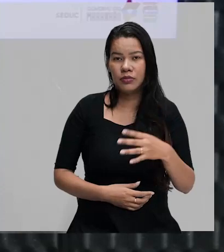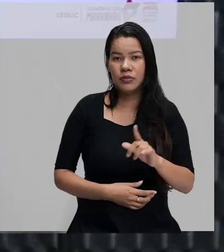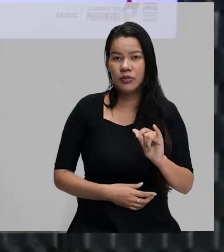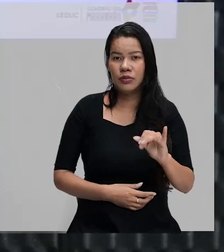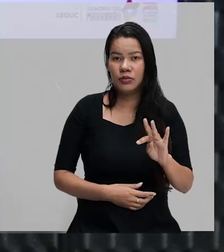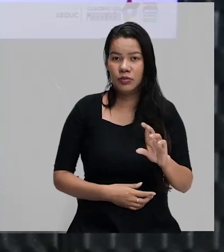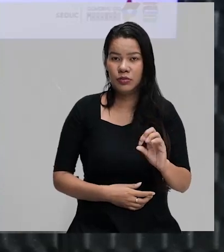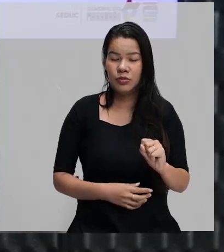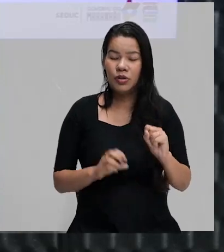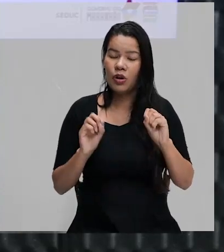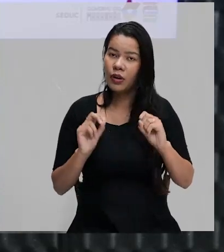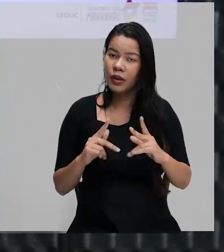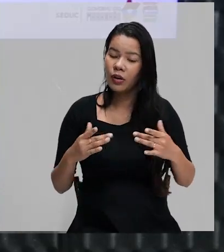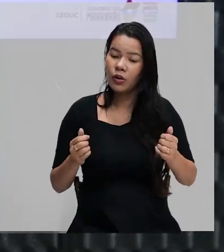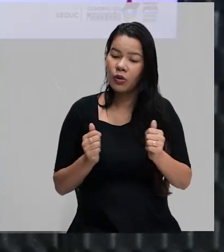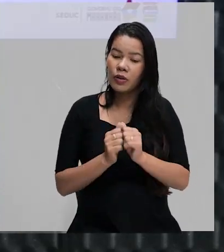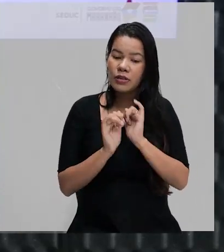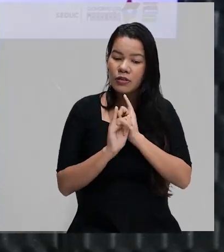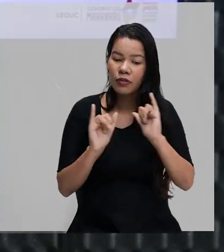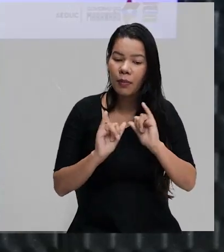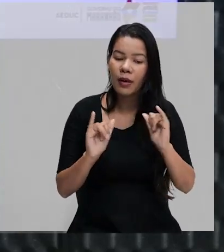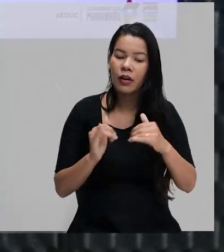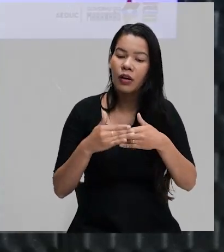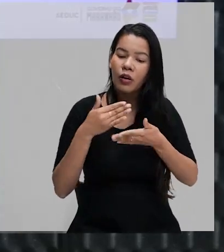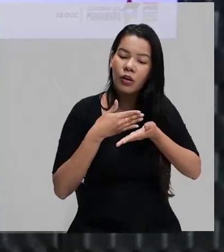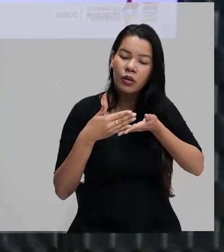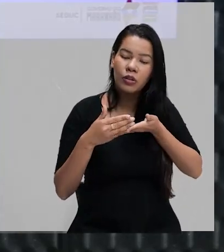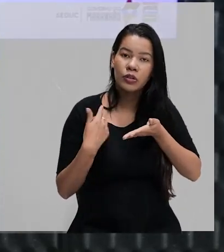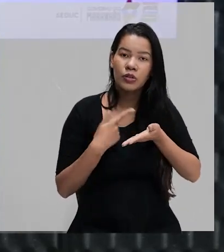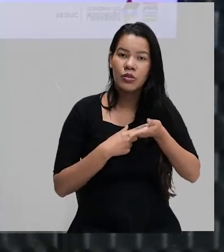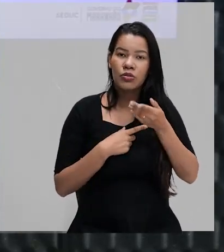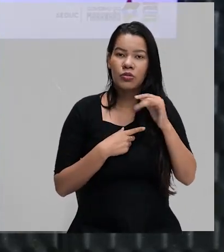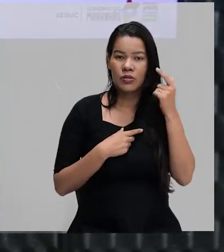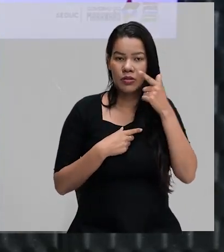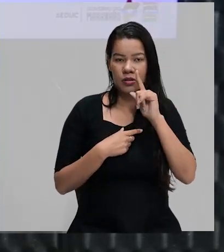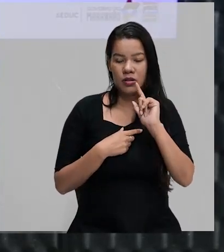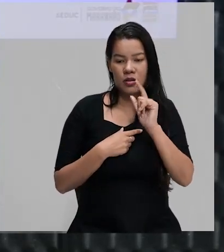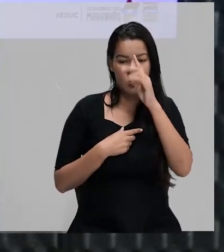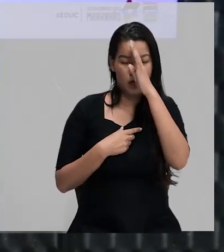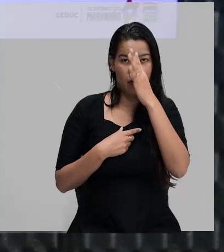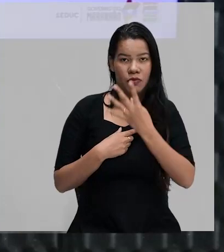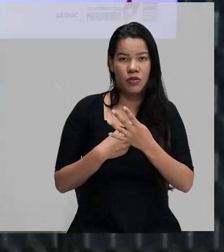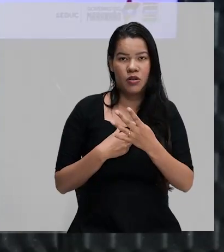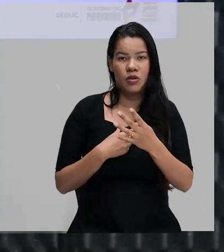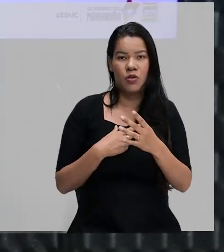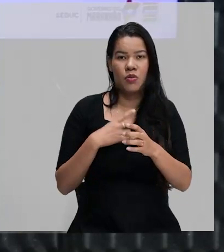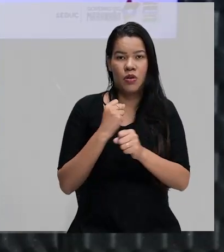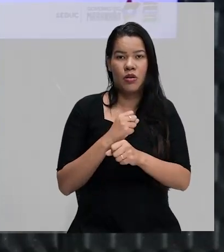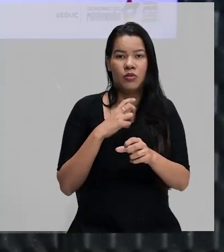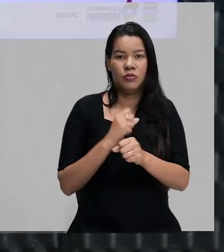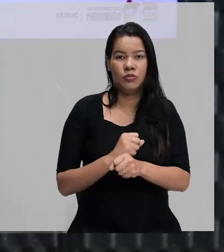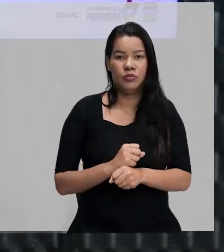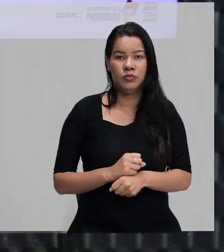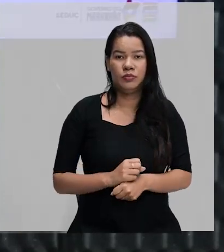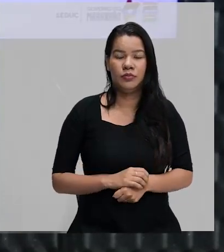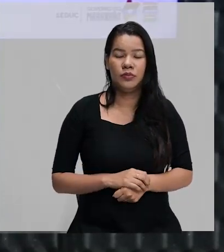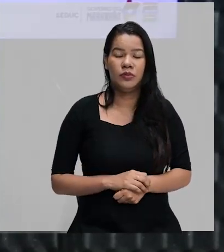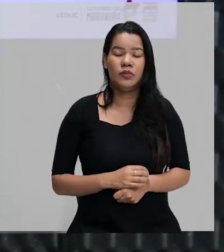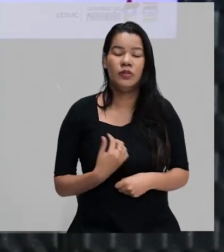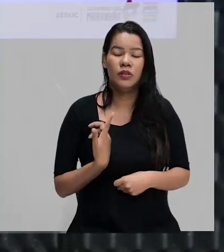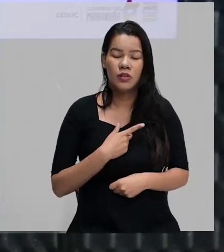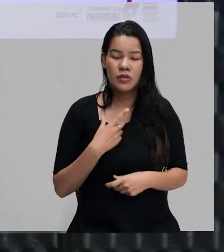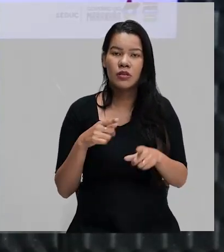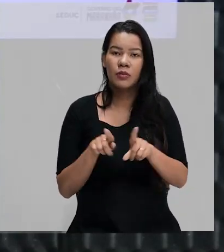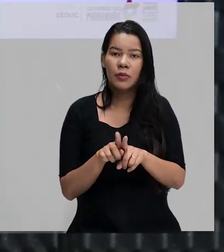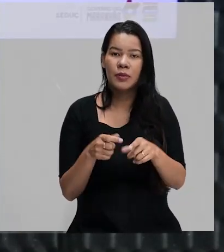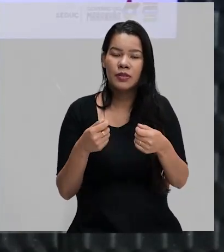a gente vai conseguir resolver um cálculo estequiométrico. E lembrando que também no cálculo, nós vamos ter que escrever a